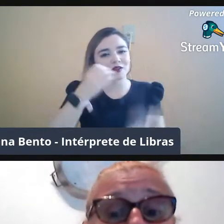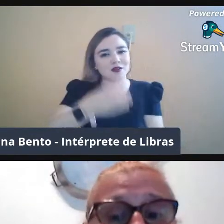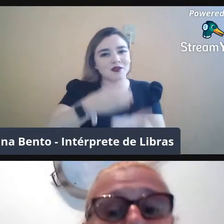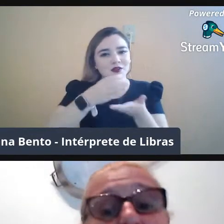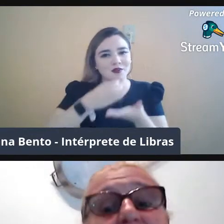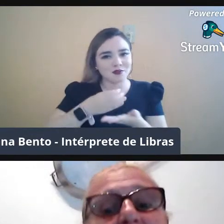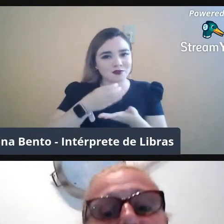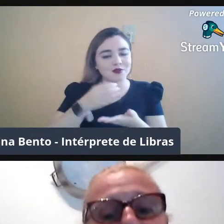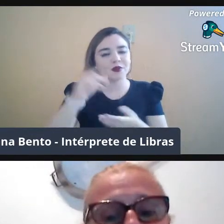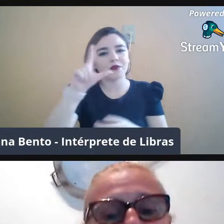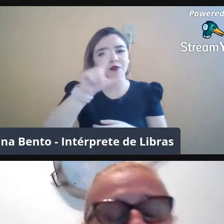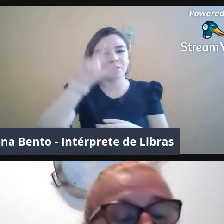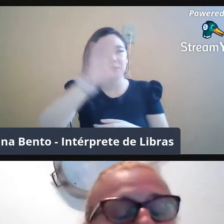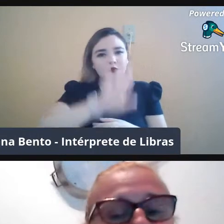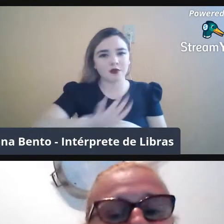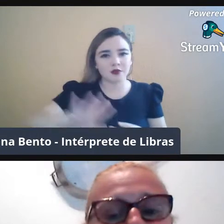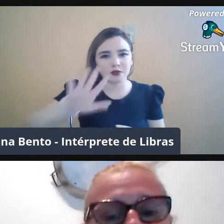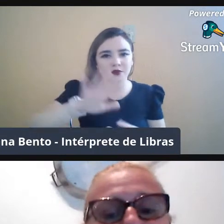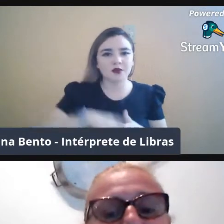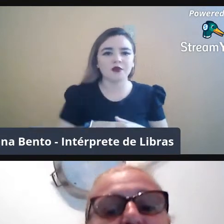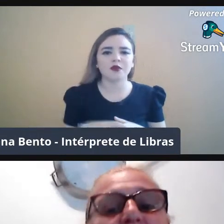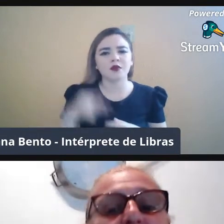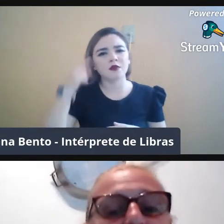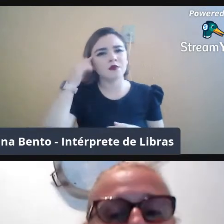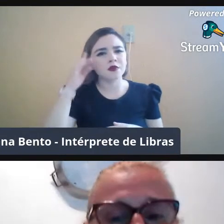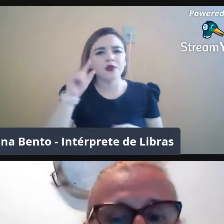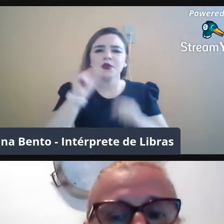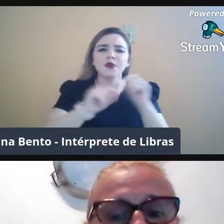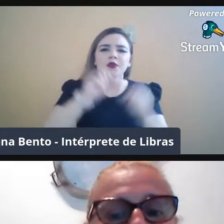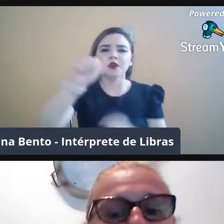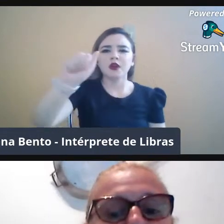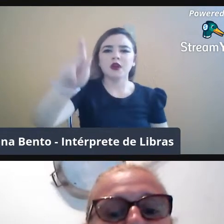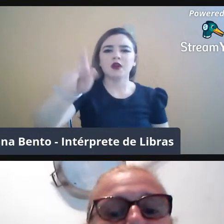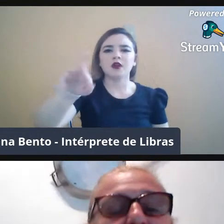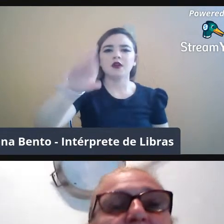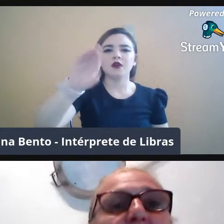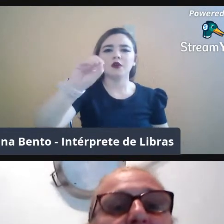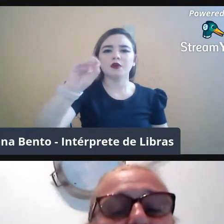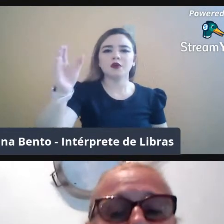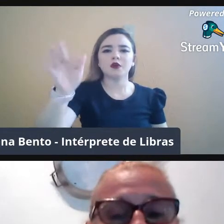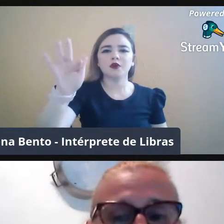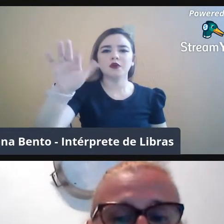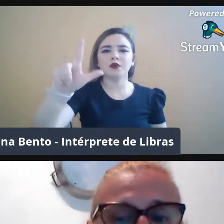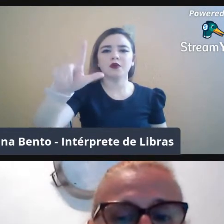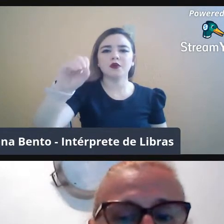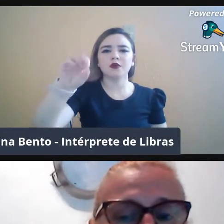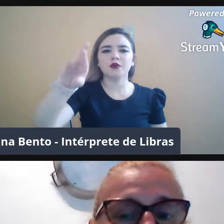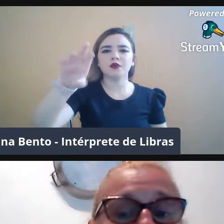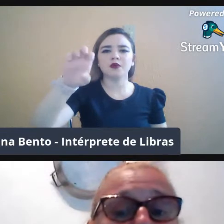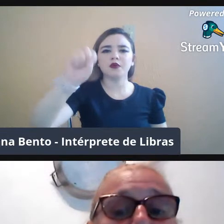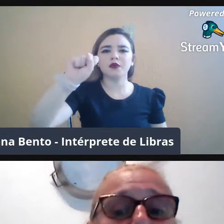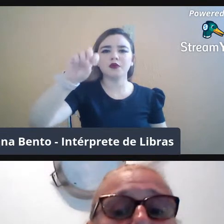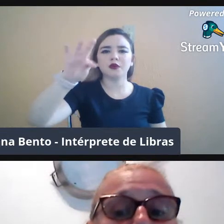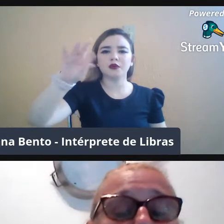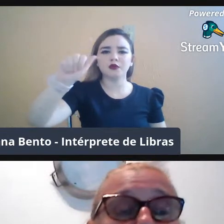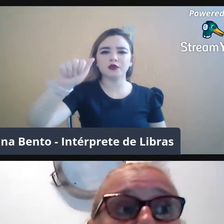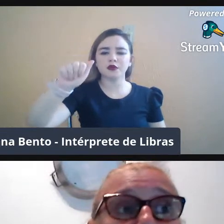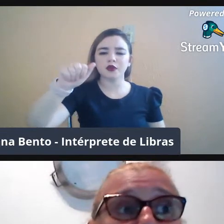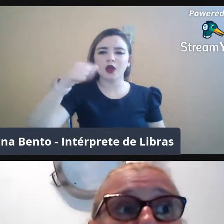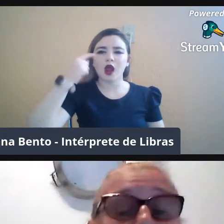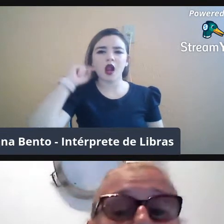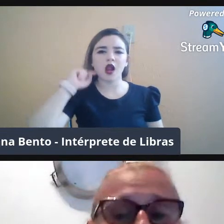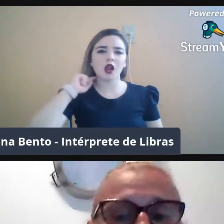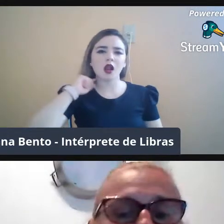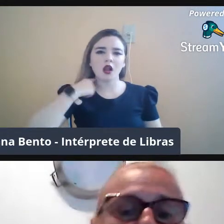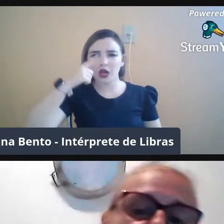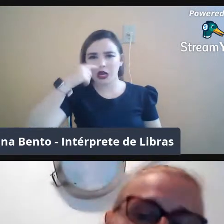começar a pensar o que é a agrofloresta, o que é a permacultura, o que é a reciclagem, como